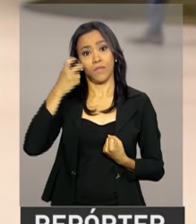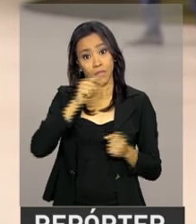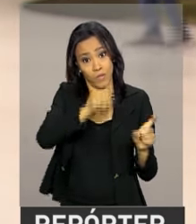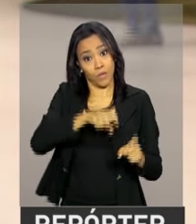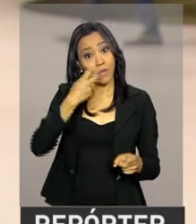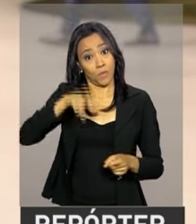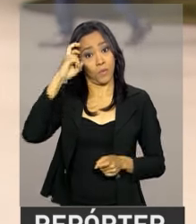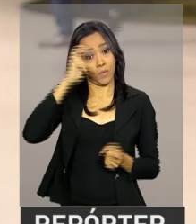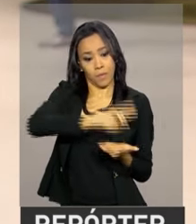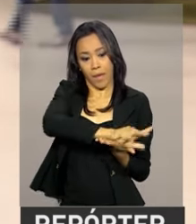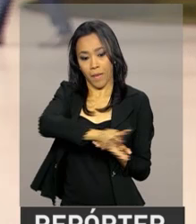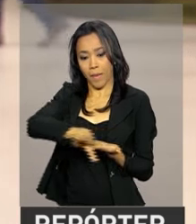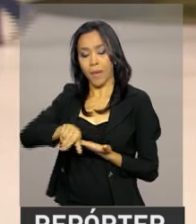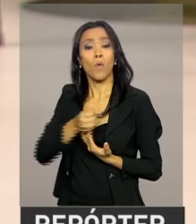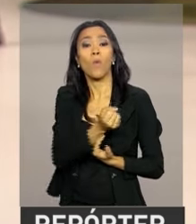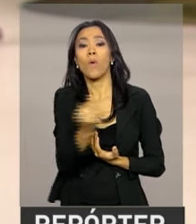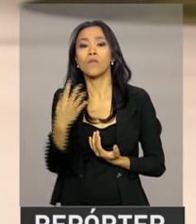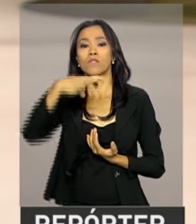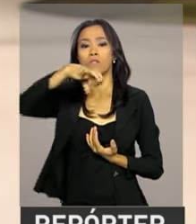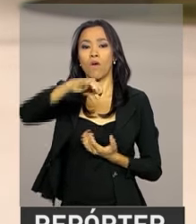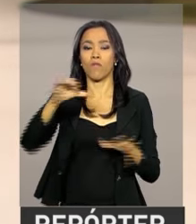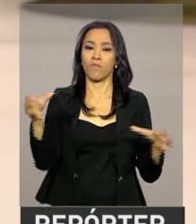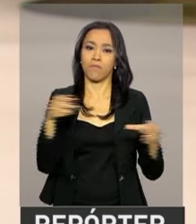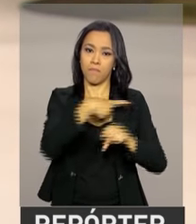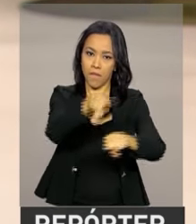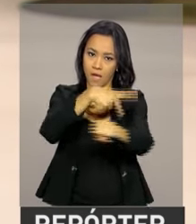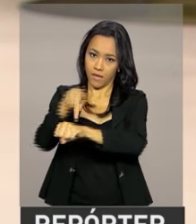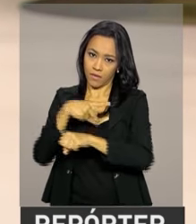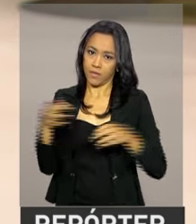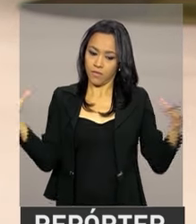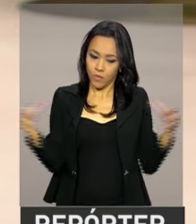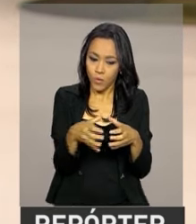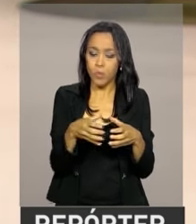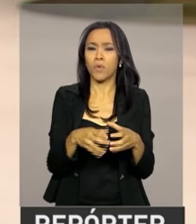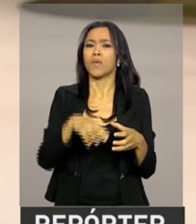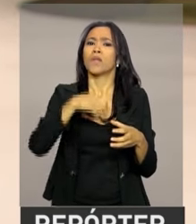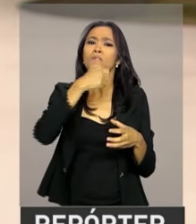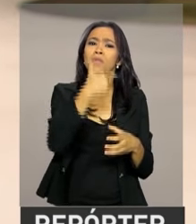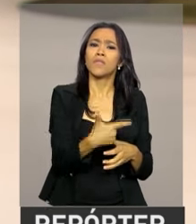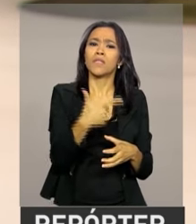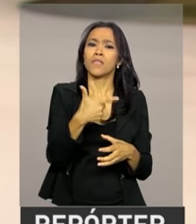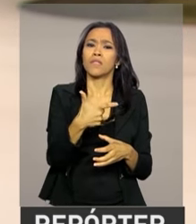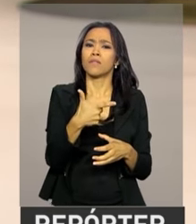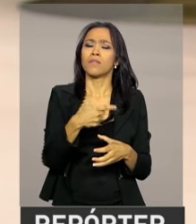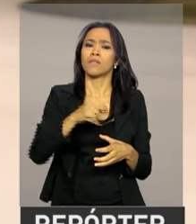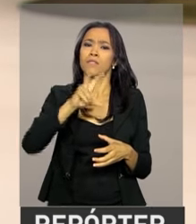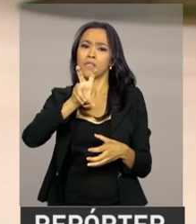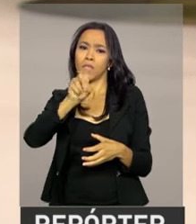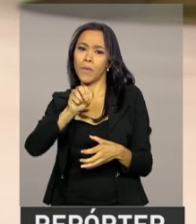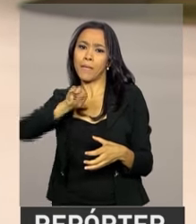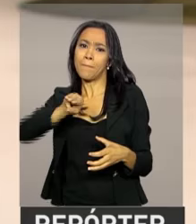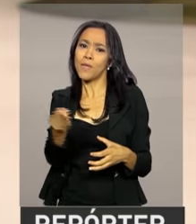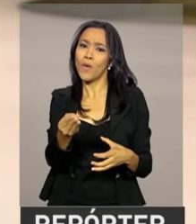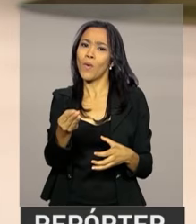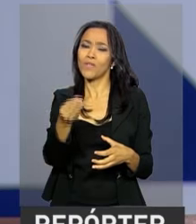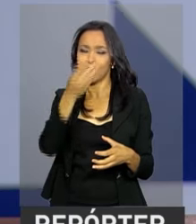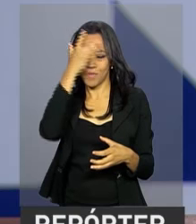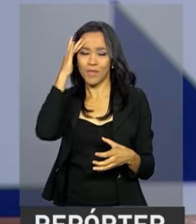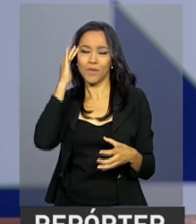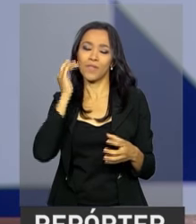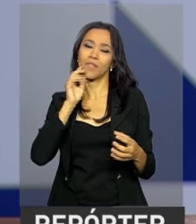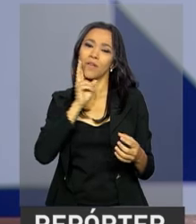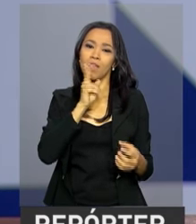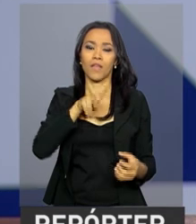9 países fazem parte do grupo. São cerca de 250 milhões de pessoas unidas pelo idioma.